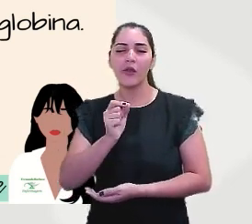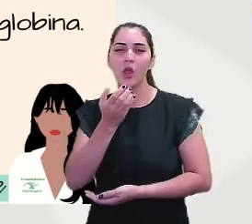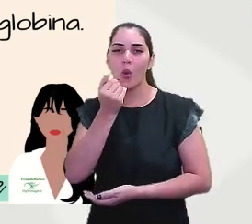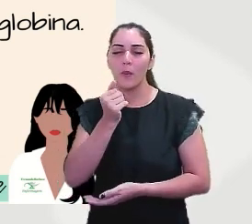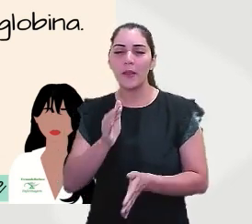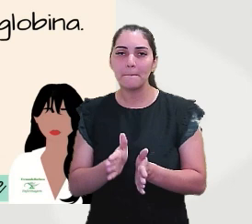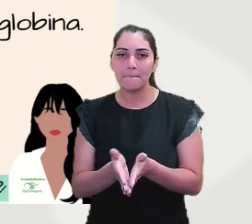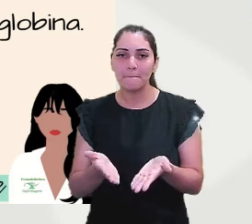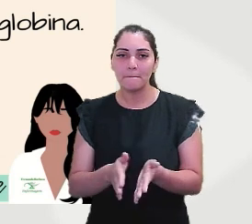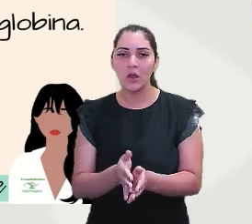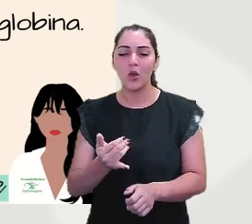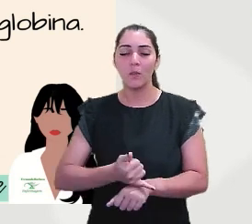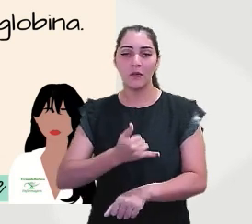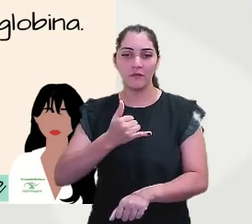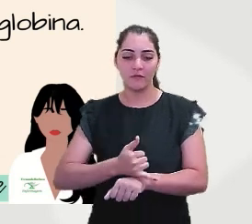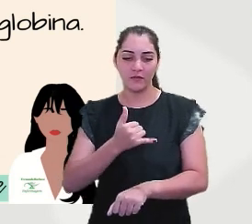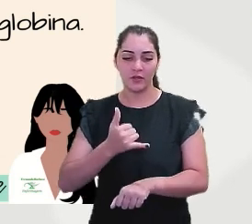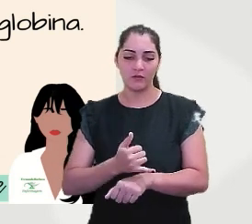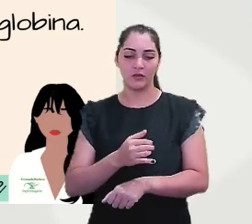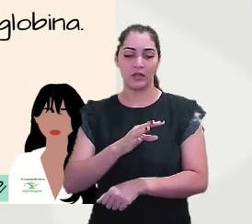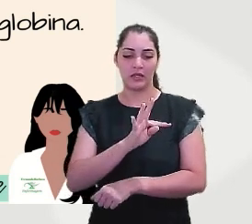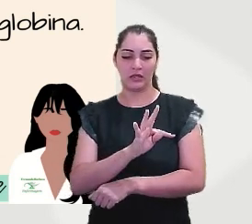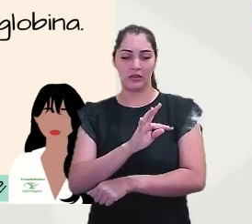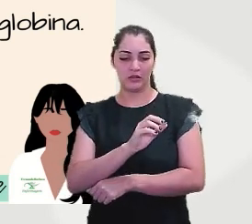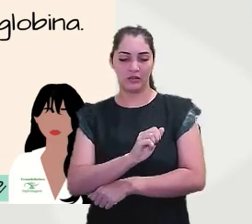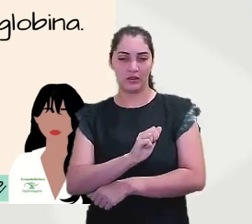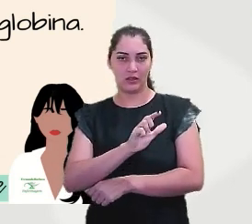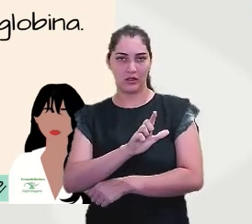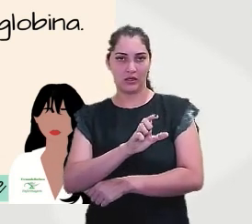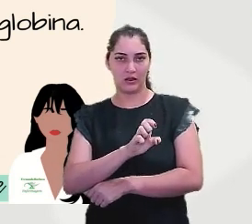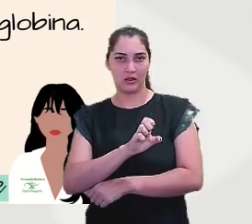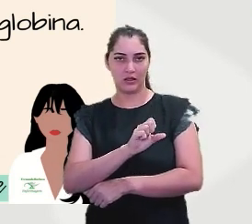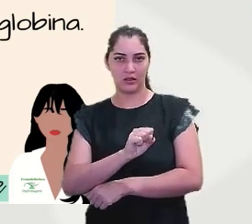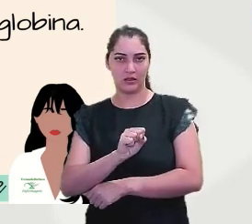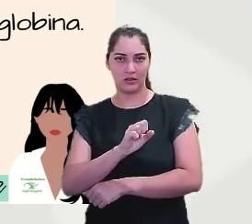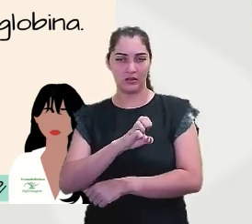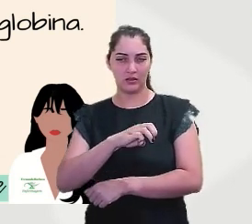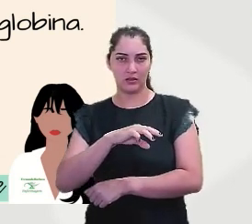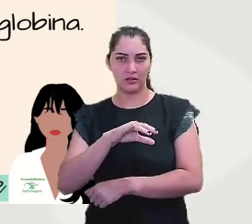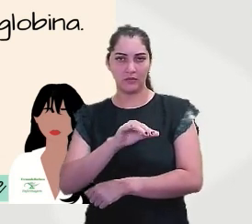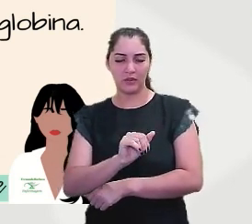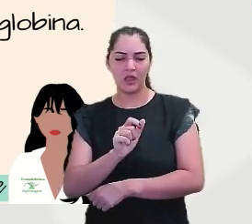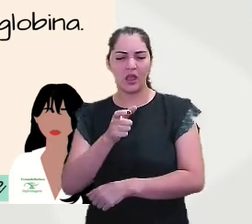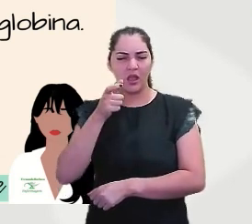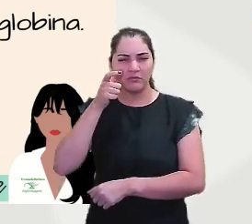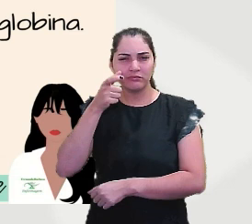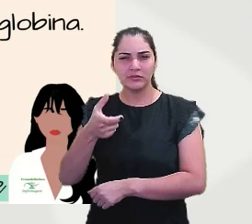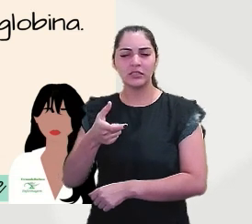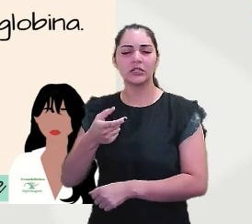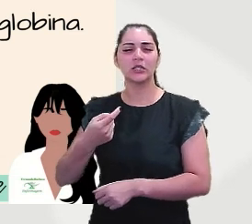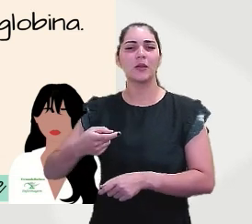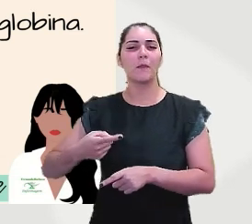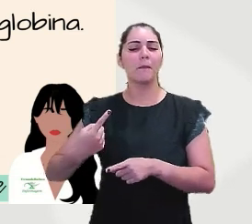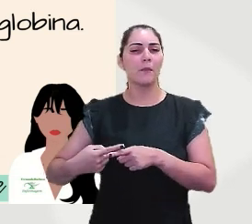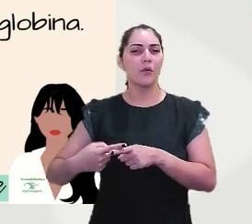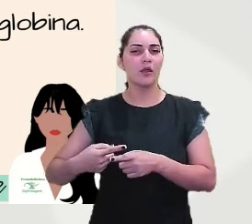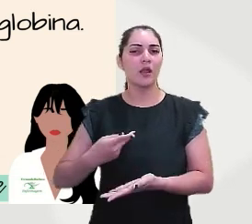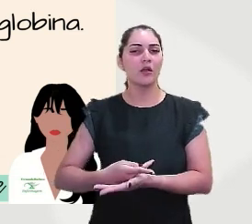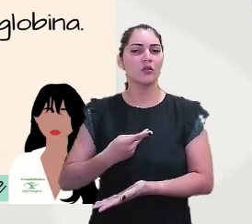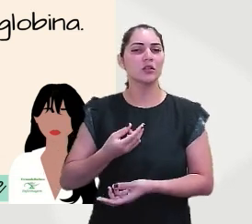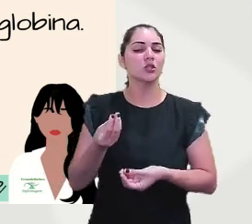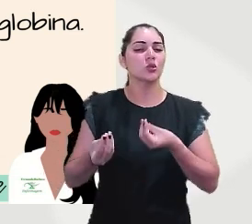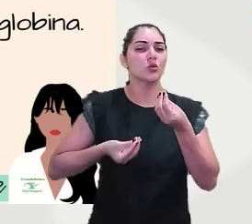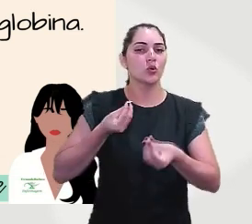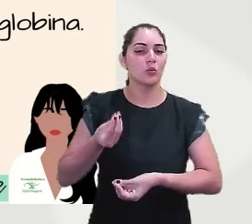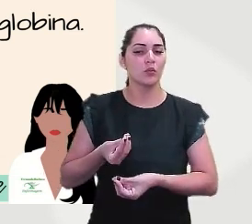A talassemia, né? A talassemia é interessante porque é causada pelo quê? Essa talassemia. É você entender